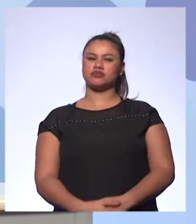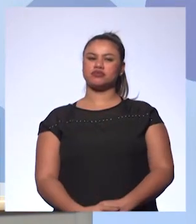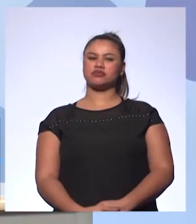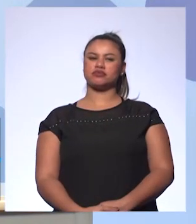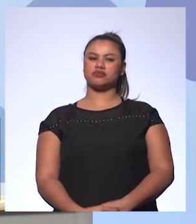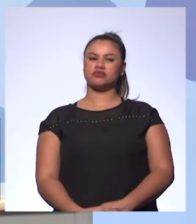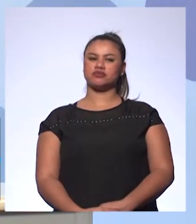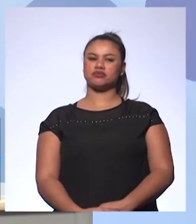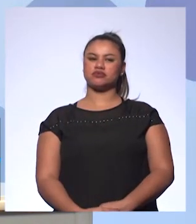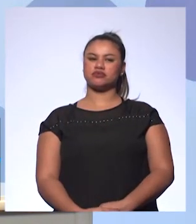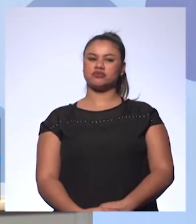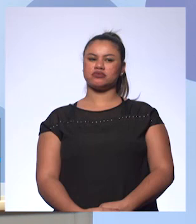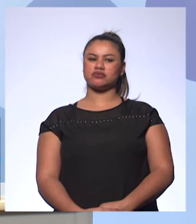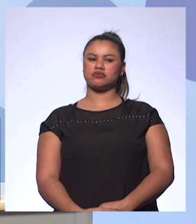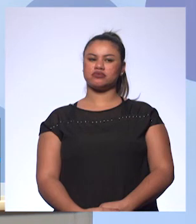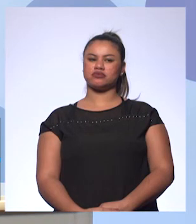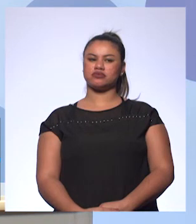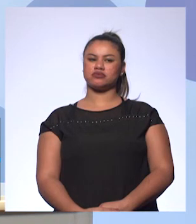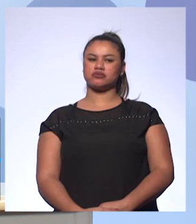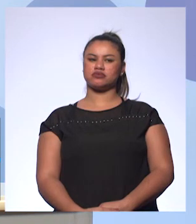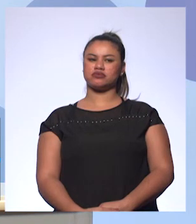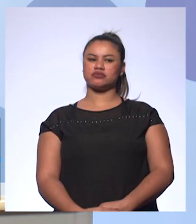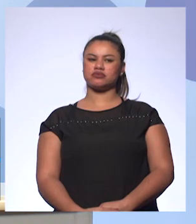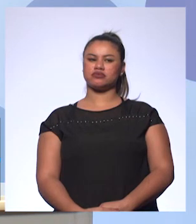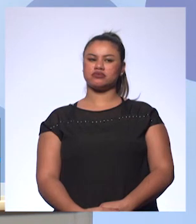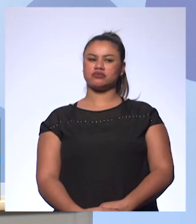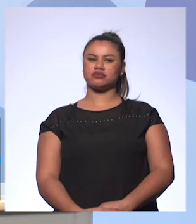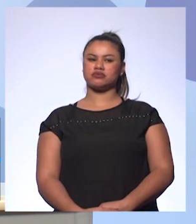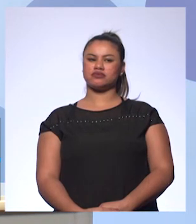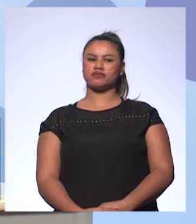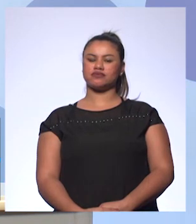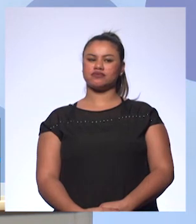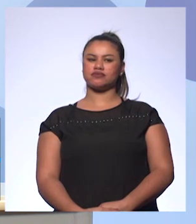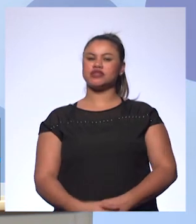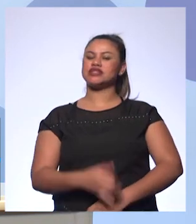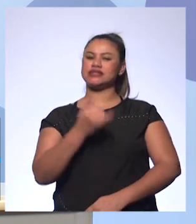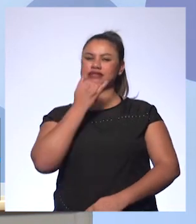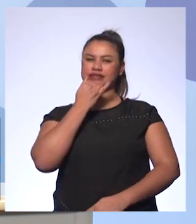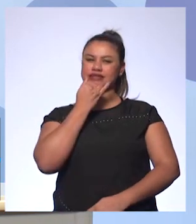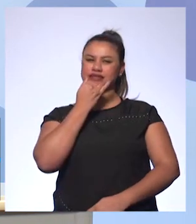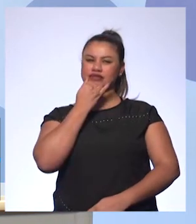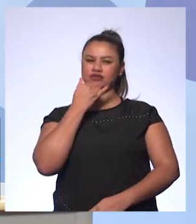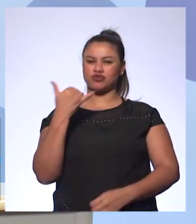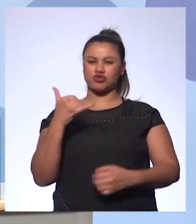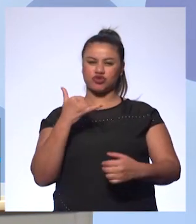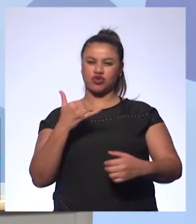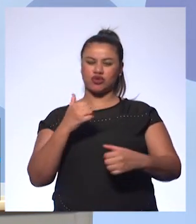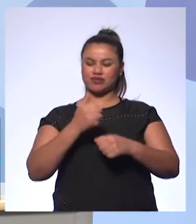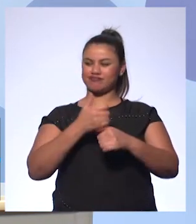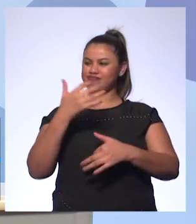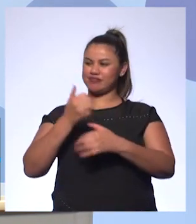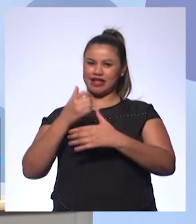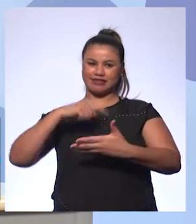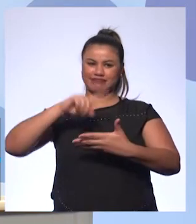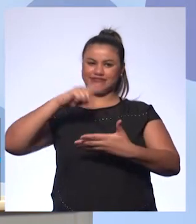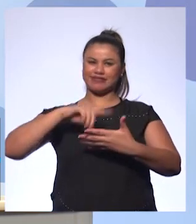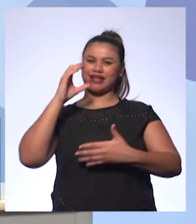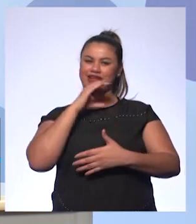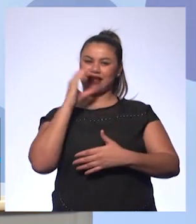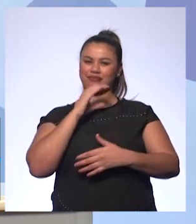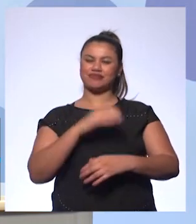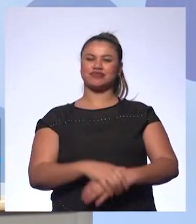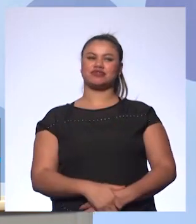take is set in two thousand fourteen desculpa gente é que eu tô com o celular e o chato que está correndo